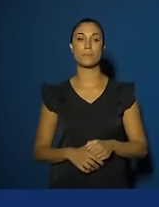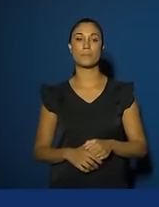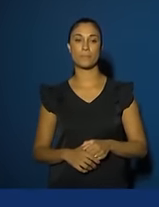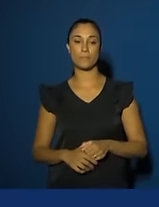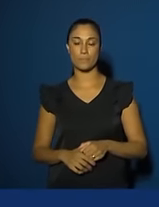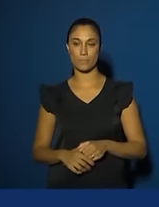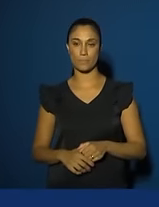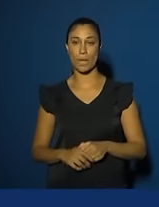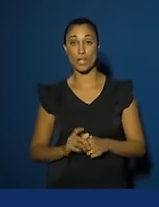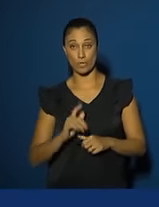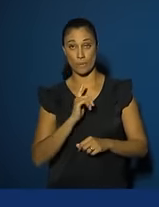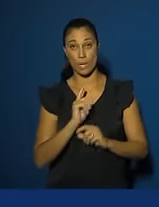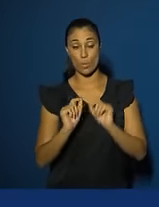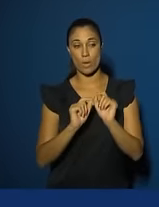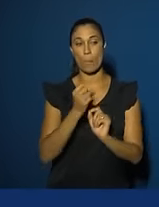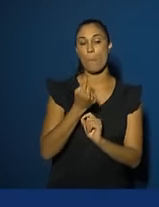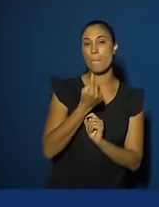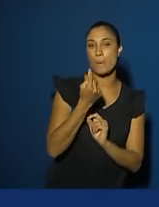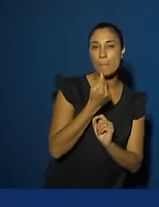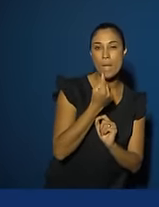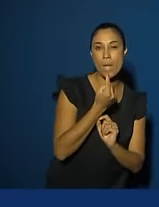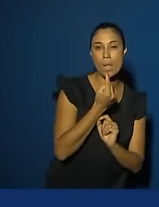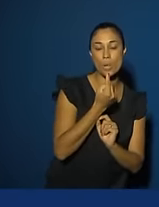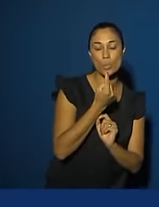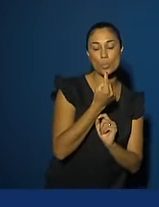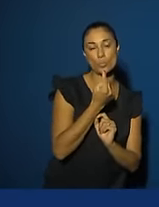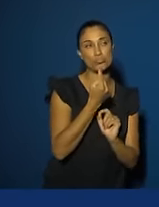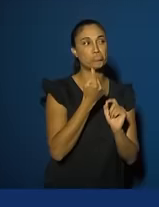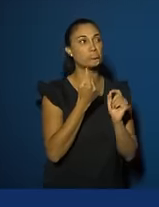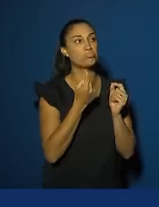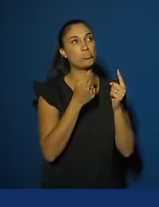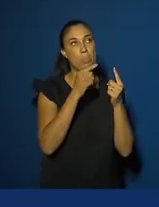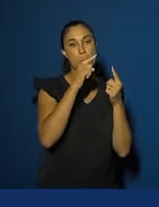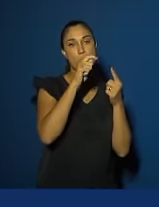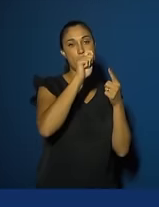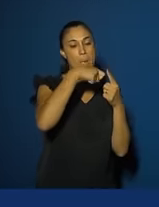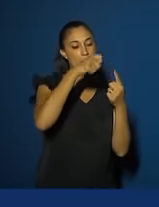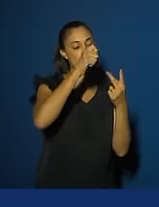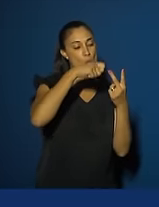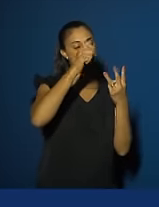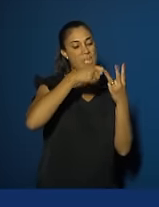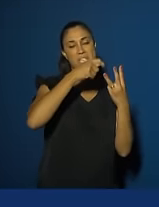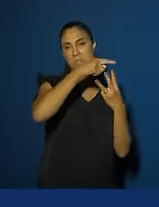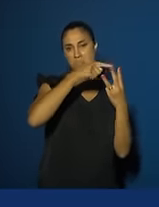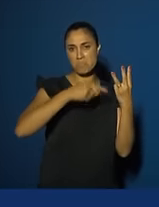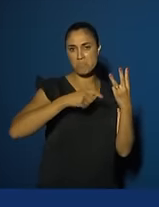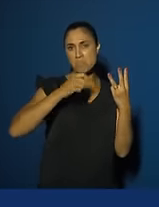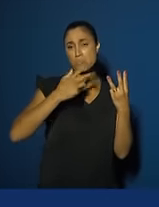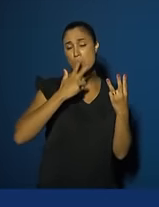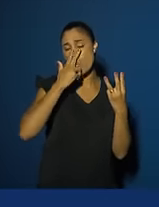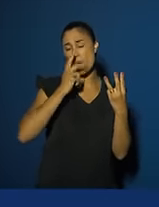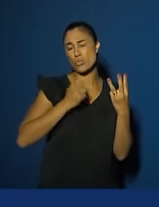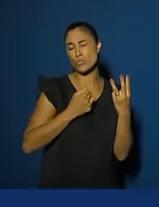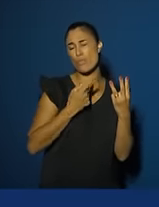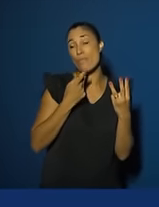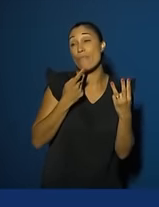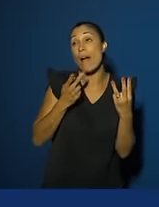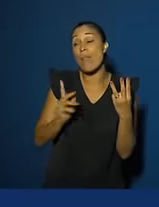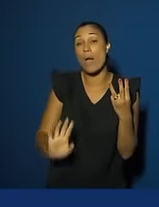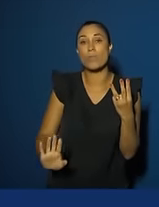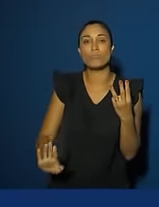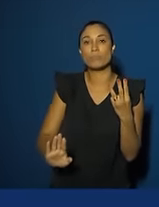um Talvez um primeiro trimestre e um segundo trimestre mas eu quase arriscaria